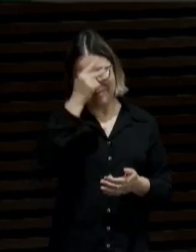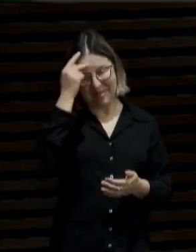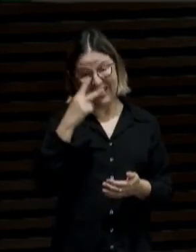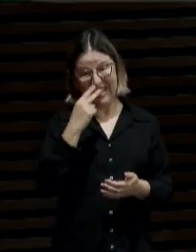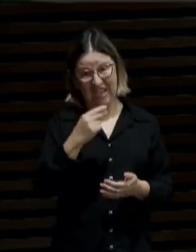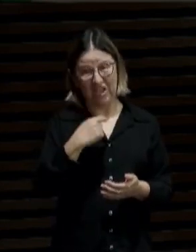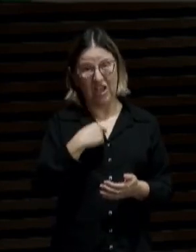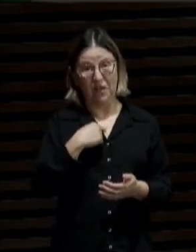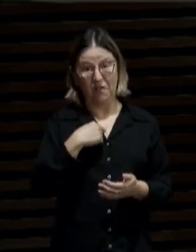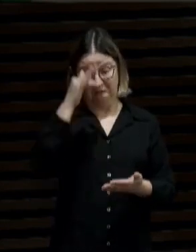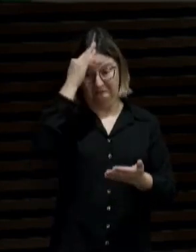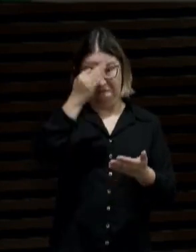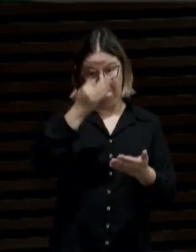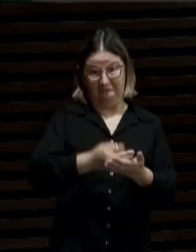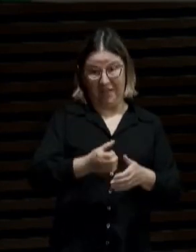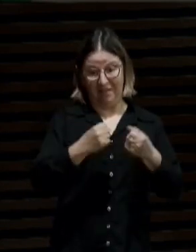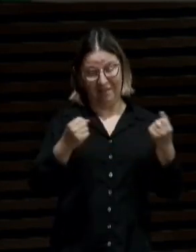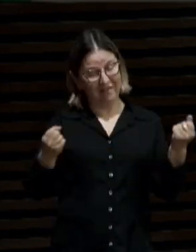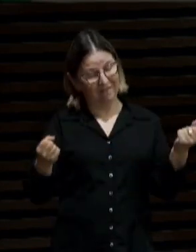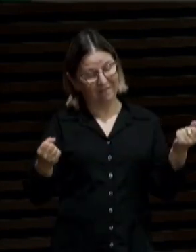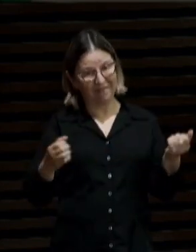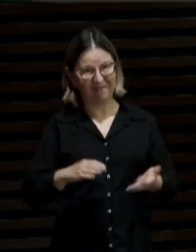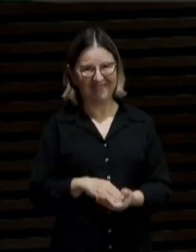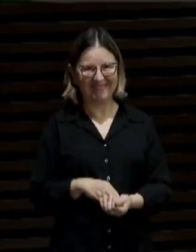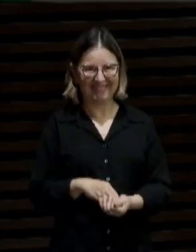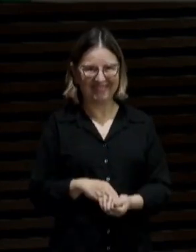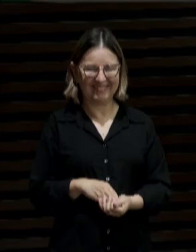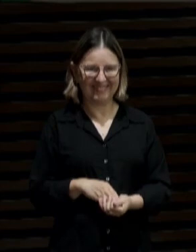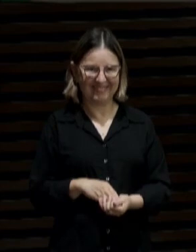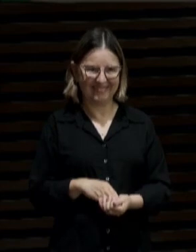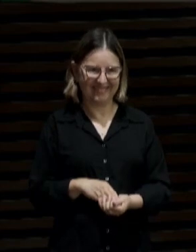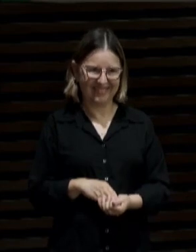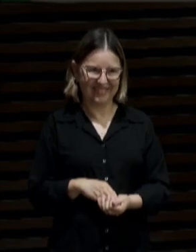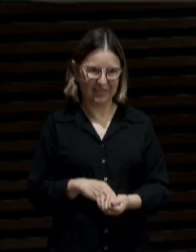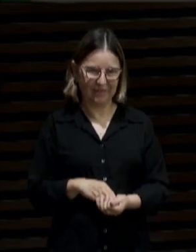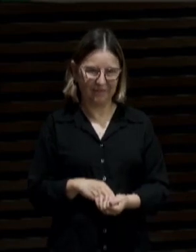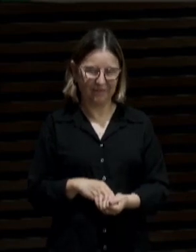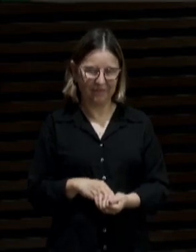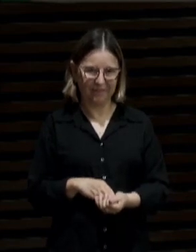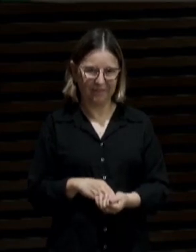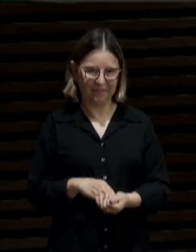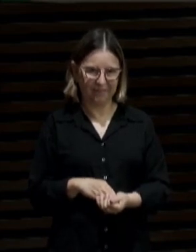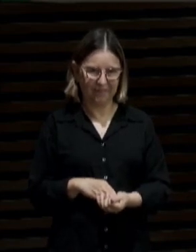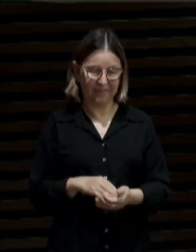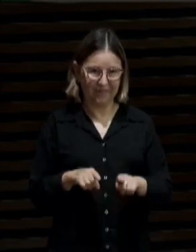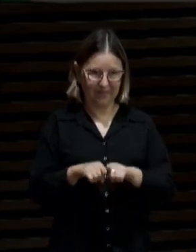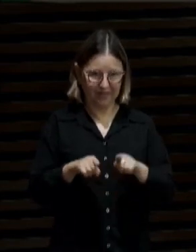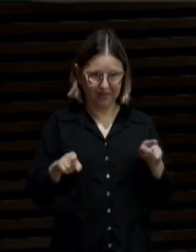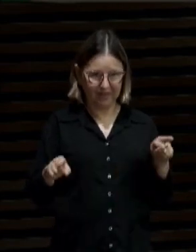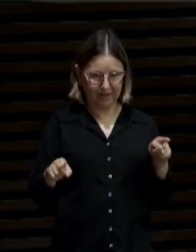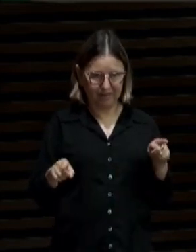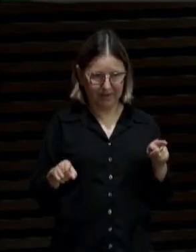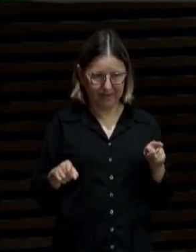feita e o fogo passou sozinho. Deus passou sozinho lá. Sabe o que isso significa? Isso significa que nem a